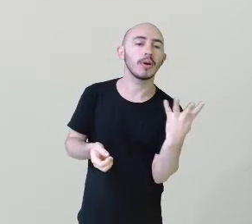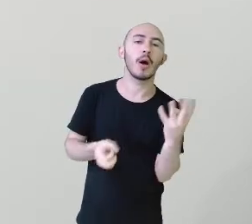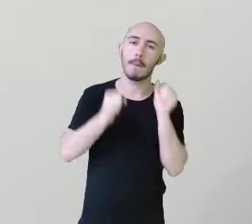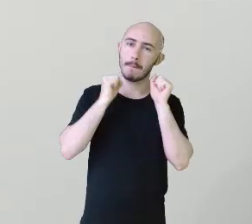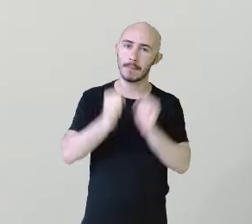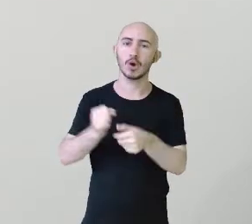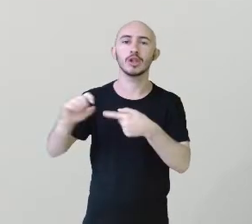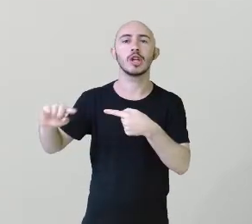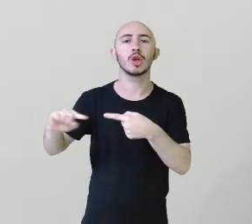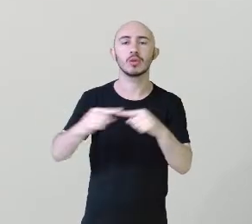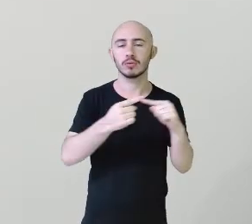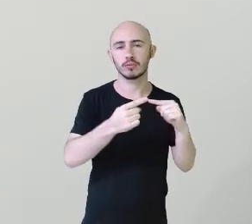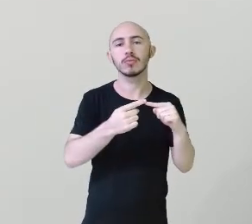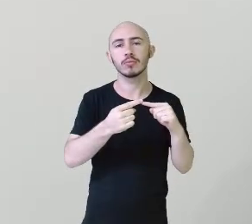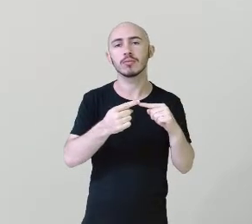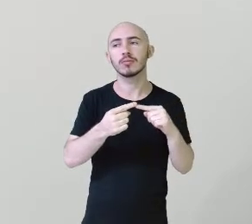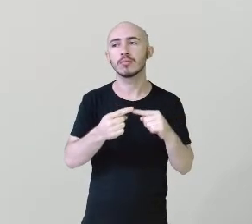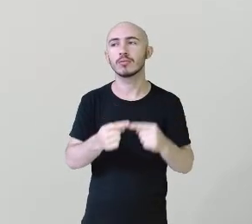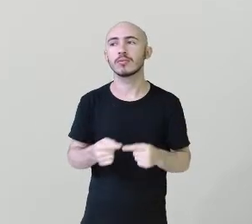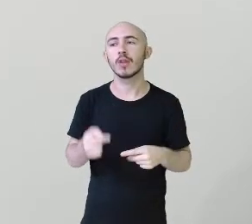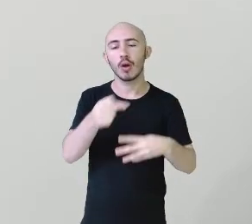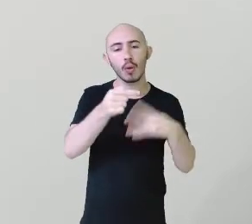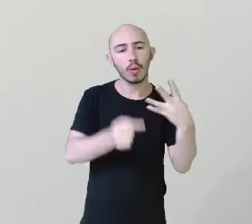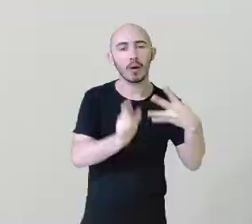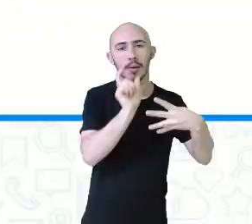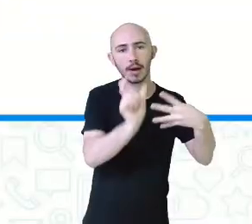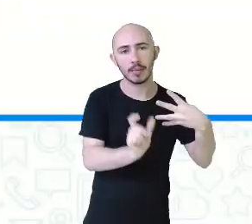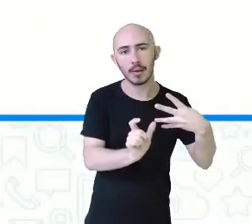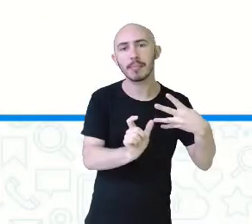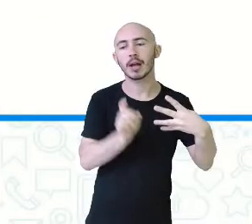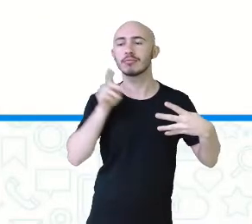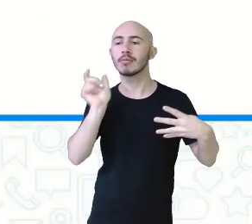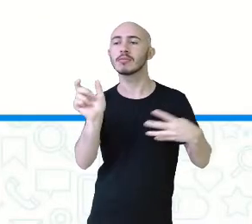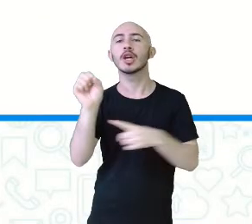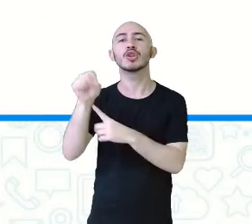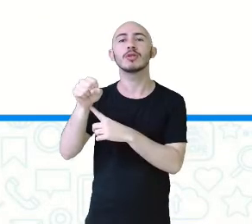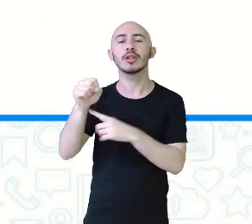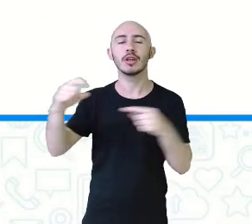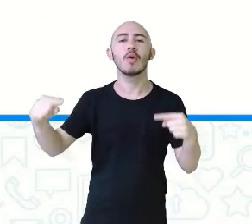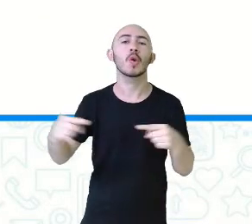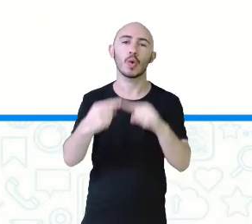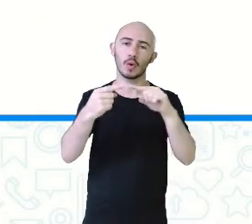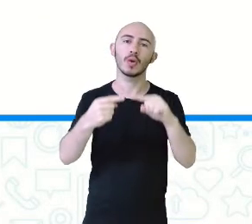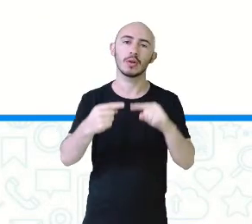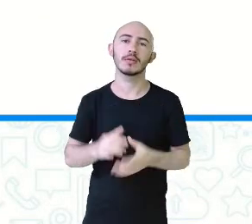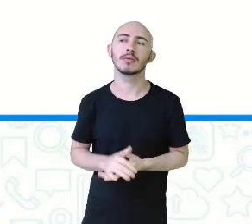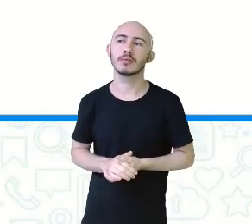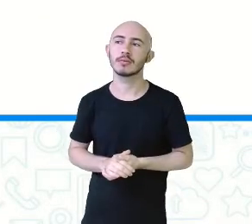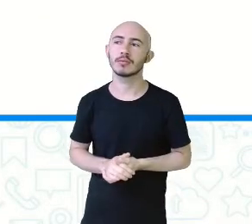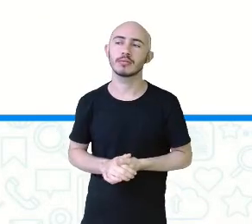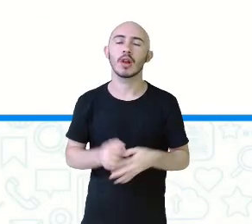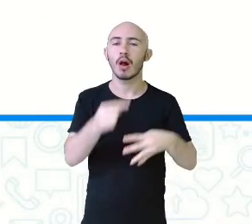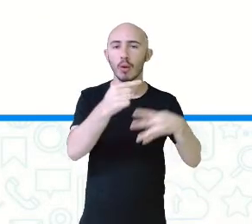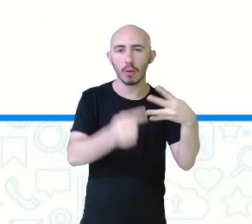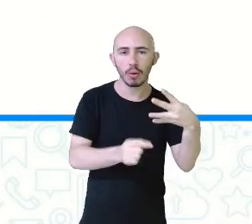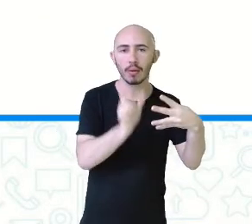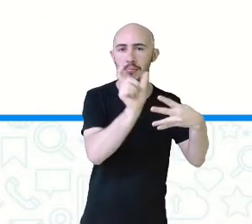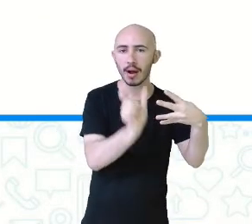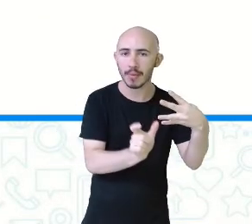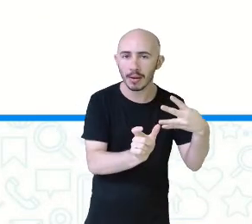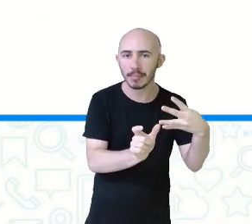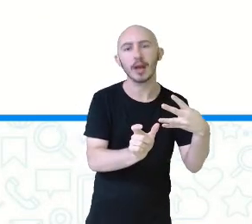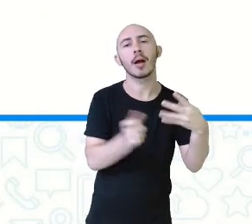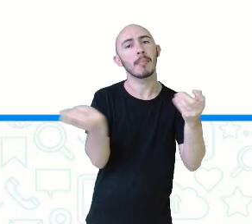em número. Todas essas outras classes gramaticais que eu falei para vocês, que pode ser artigo,